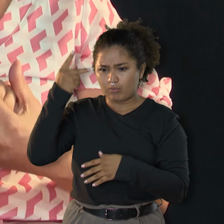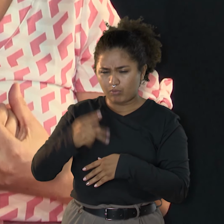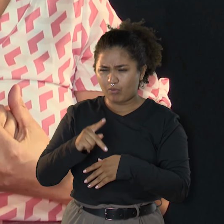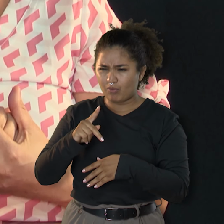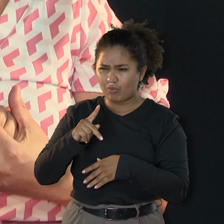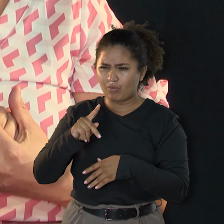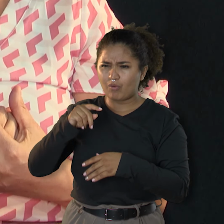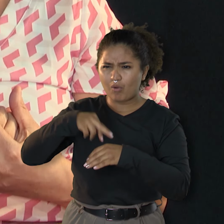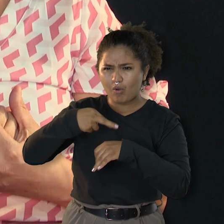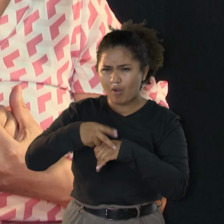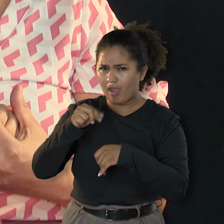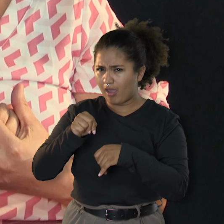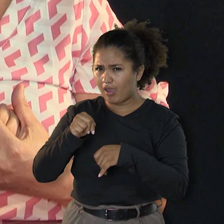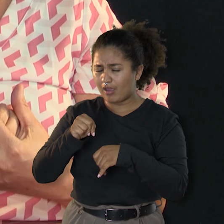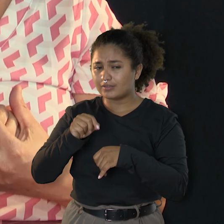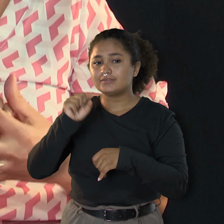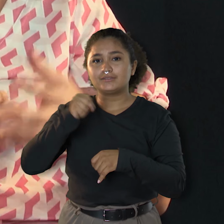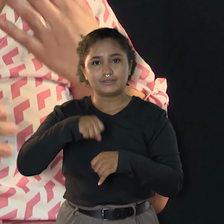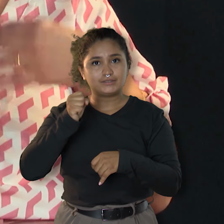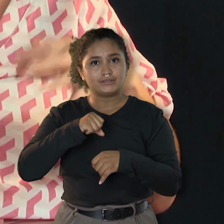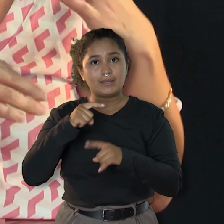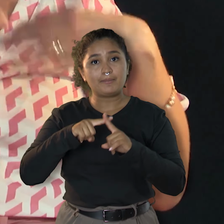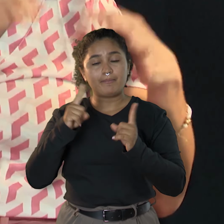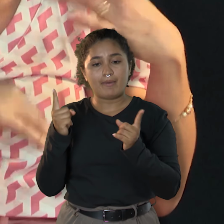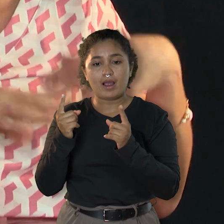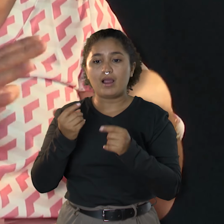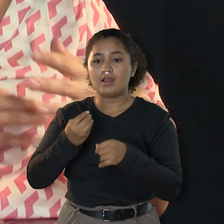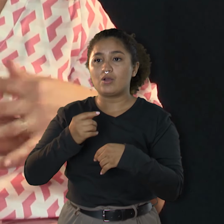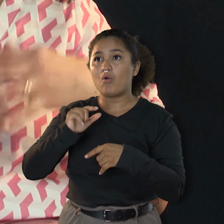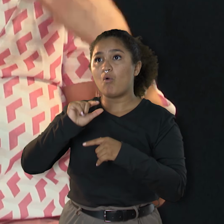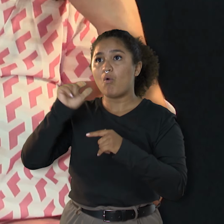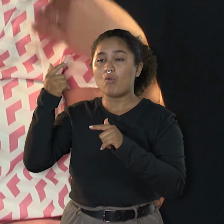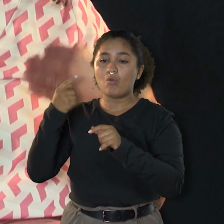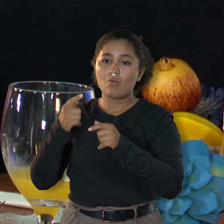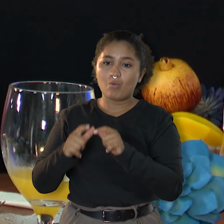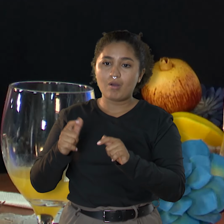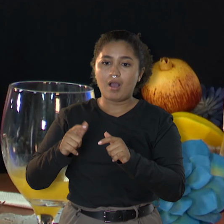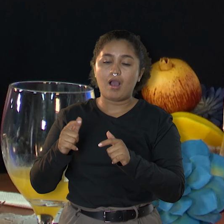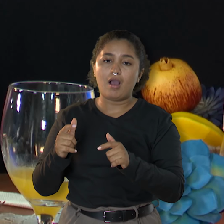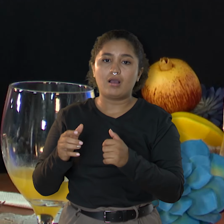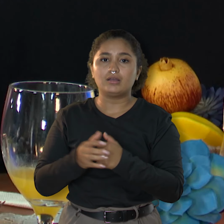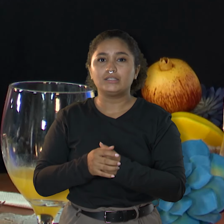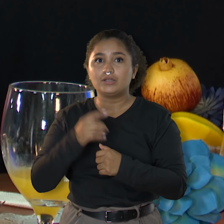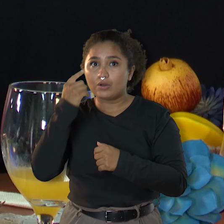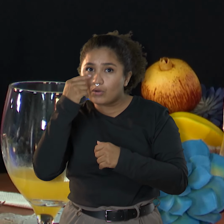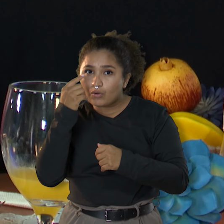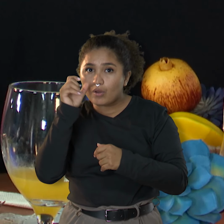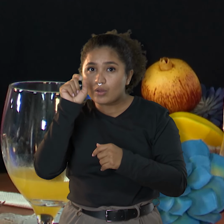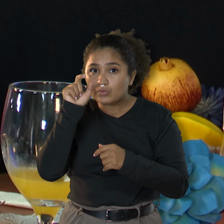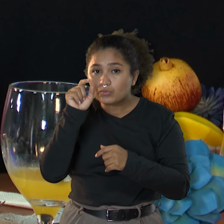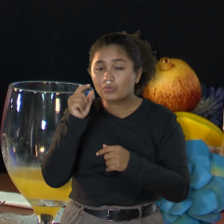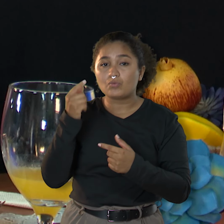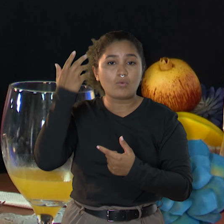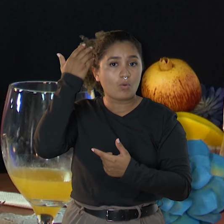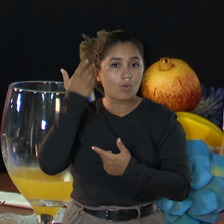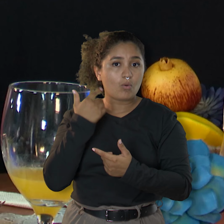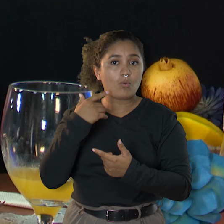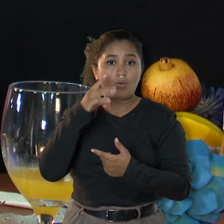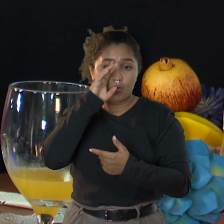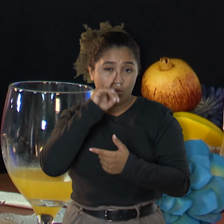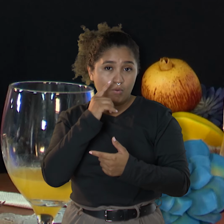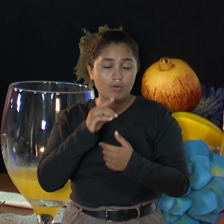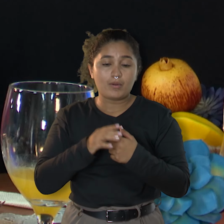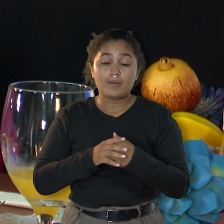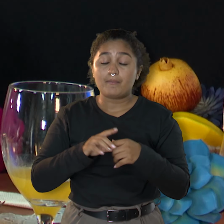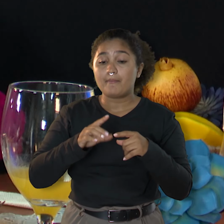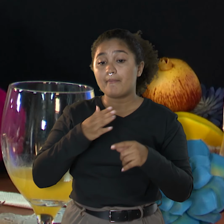isso? Ou é de Roraima? Não, eu sou de Roraima. Ah, mas tem uma origem diferente aí, né? Você é loira, tem os olhinhos azuis. Qual é a tua origem? Então, minha